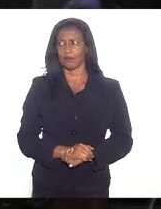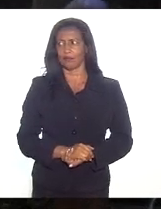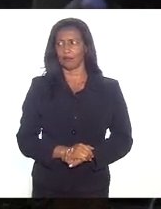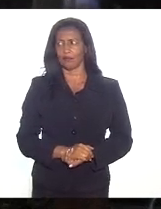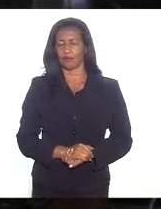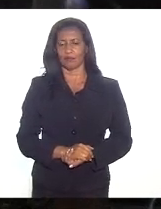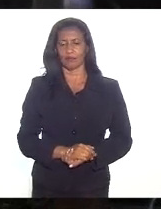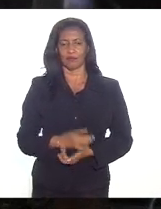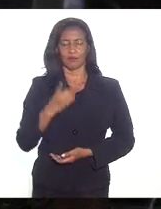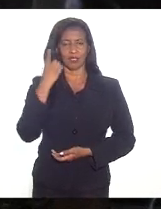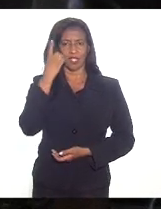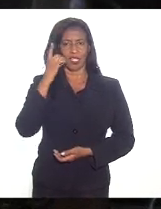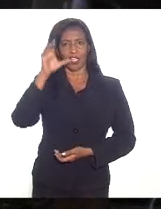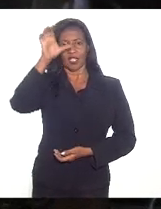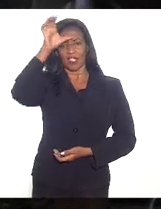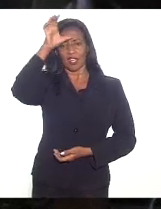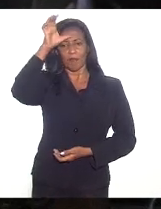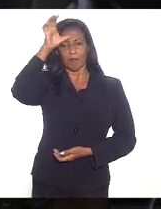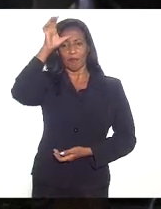Deputada Tia Ju.